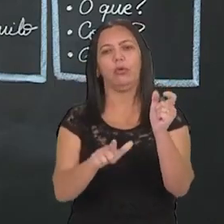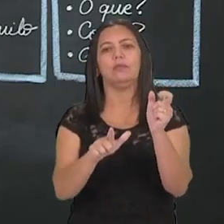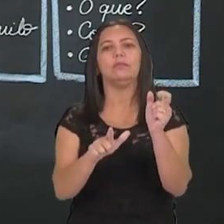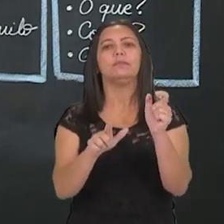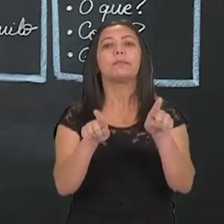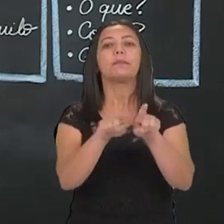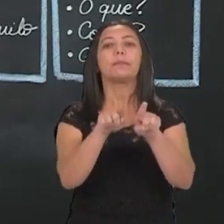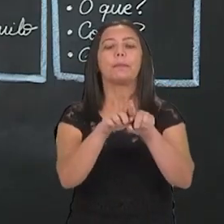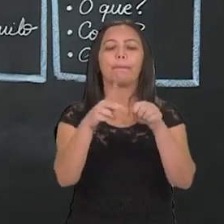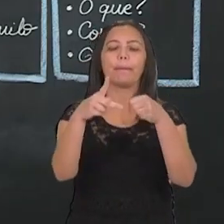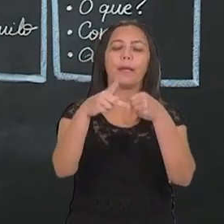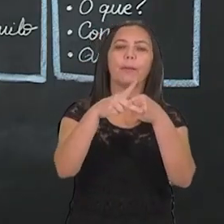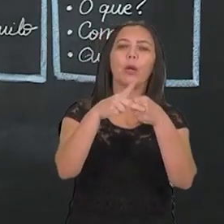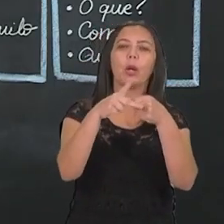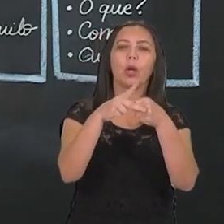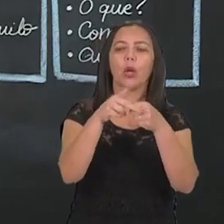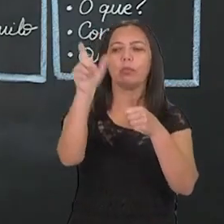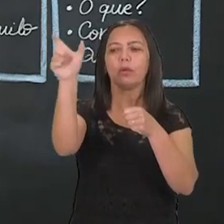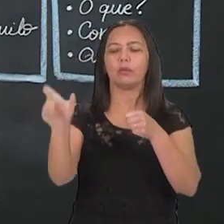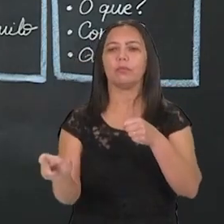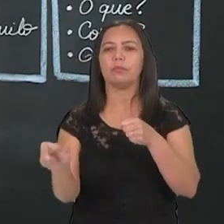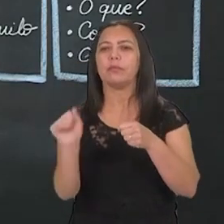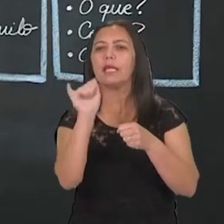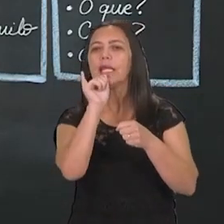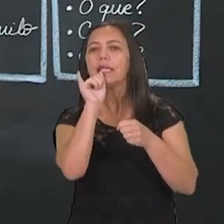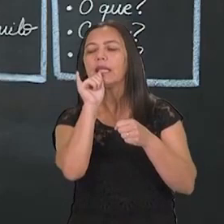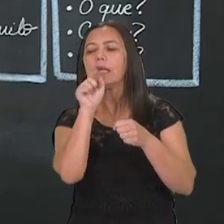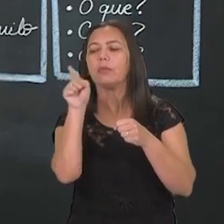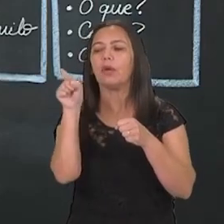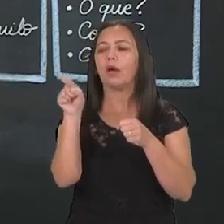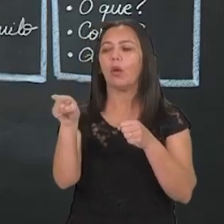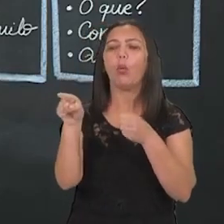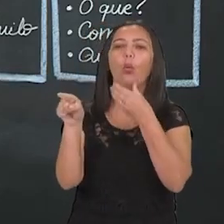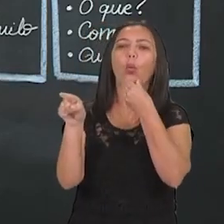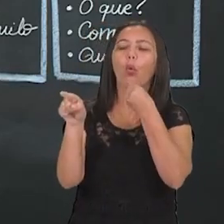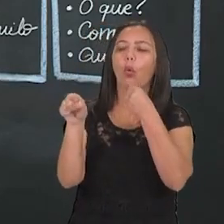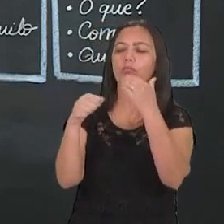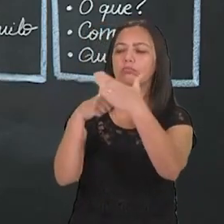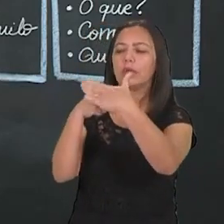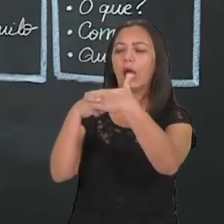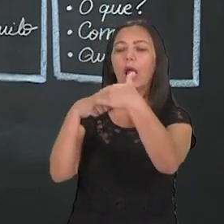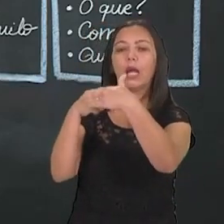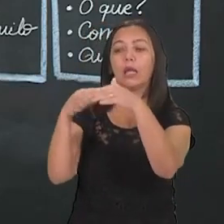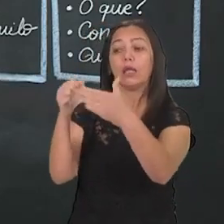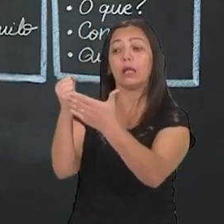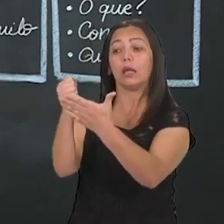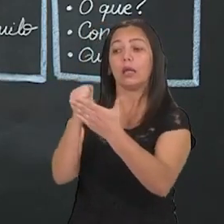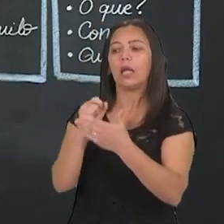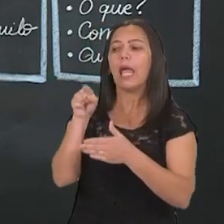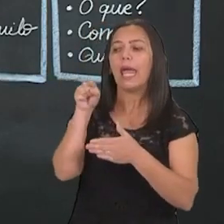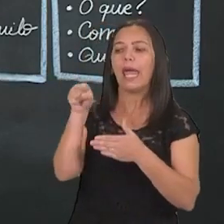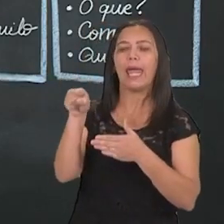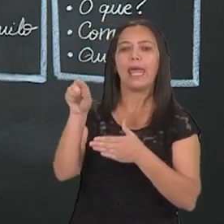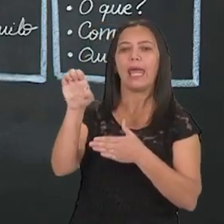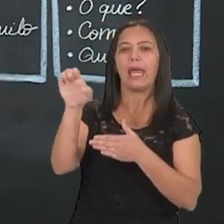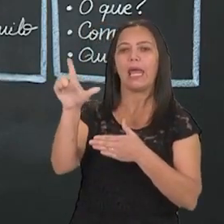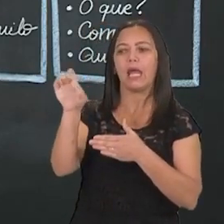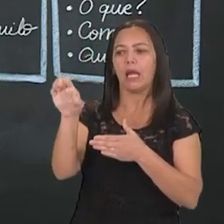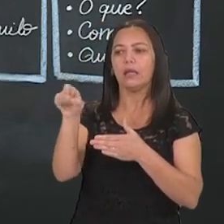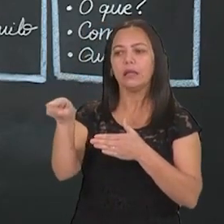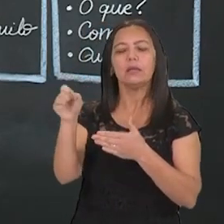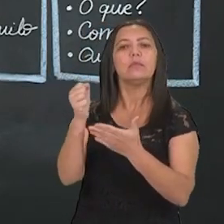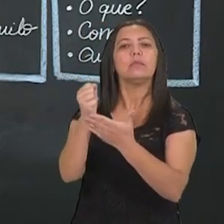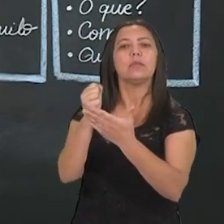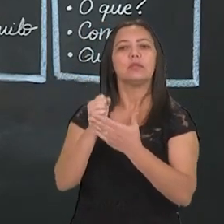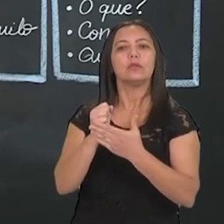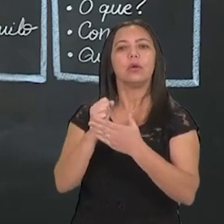pronomes pessoais. Quando eu digo, por exemplo, o atendente foi gentil, ele me ajudou. Ele quem? O atendente. Então a função